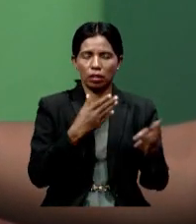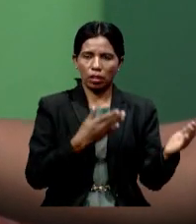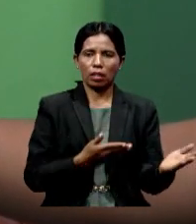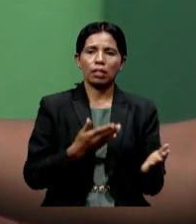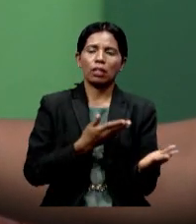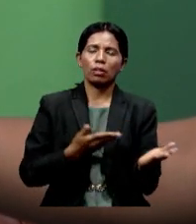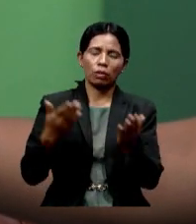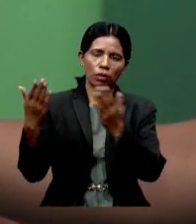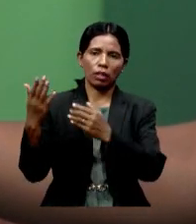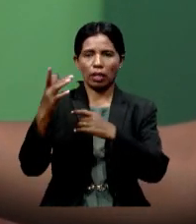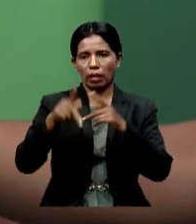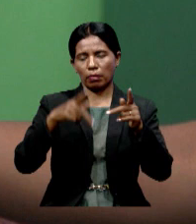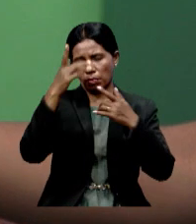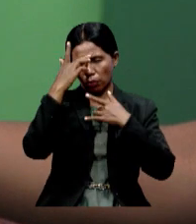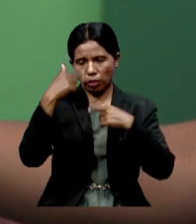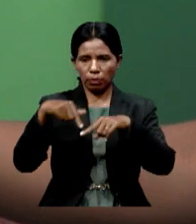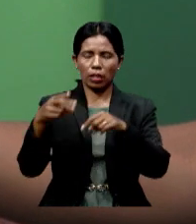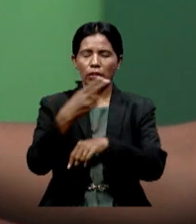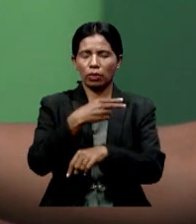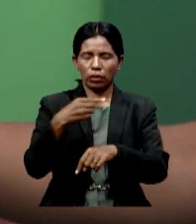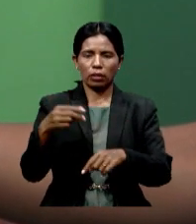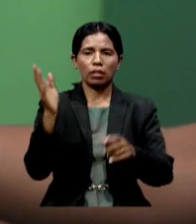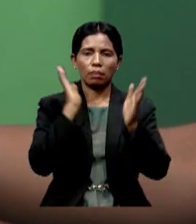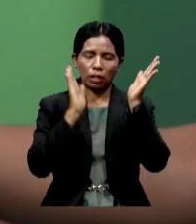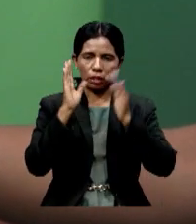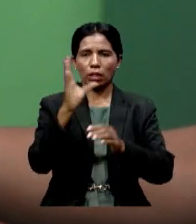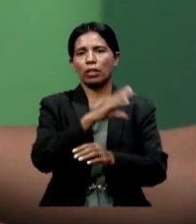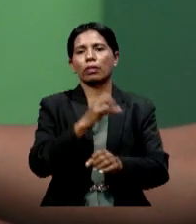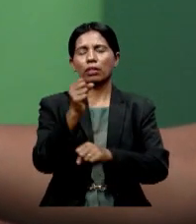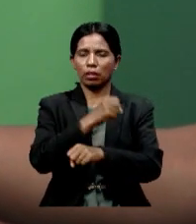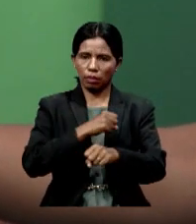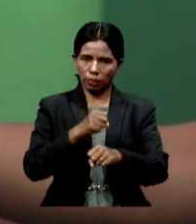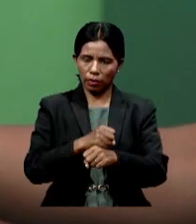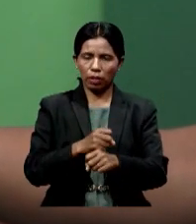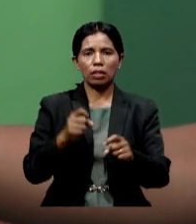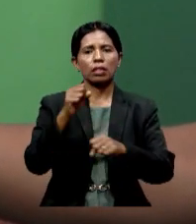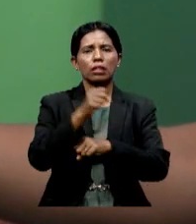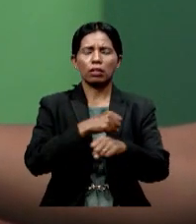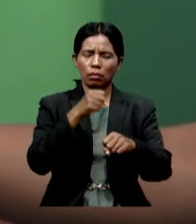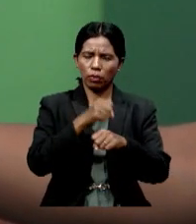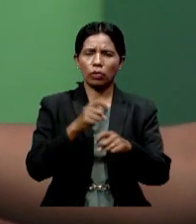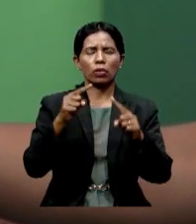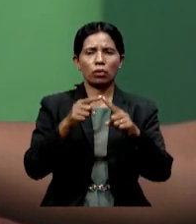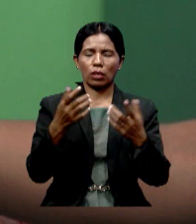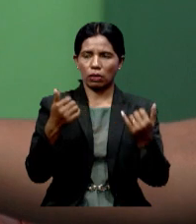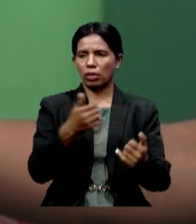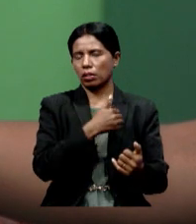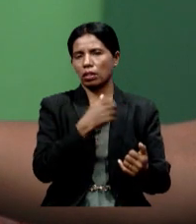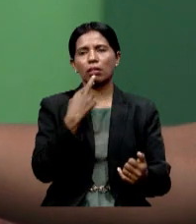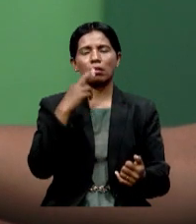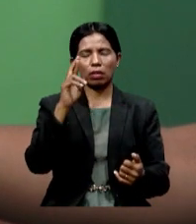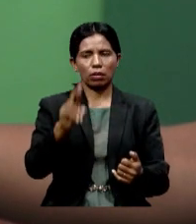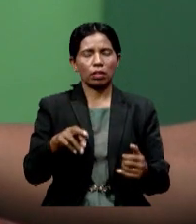ba is Indonesia Malaysia ho Singapura Singapura te arata sedau responde